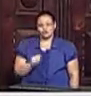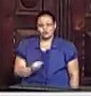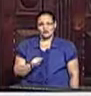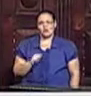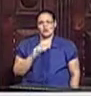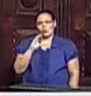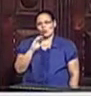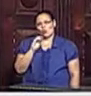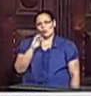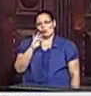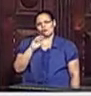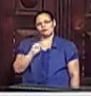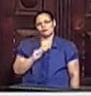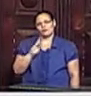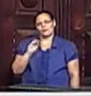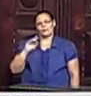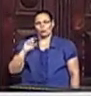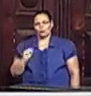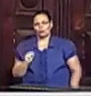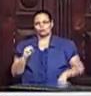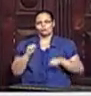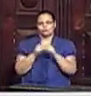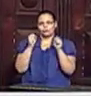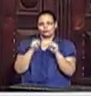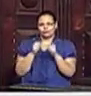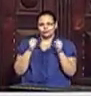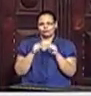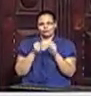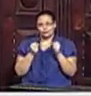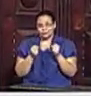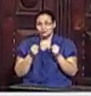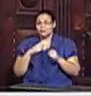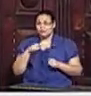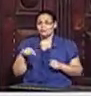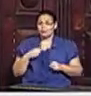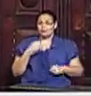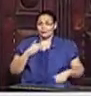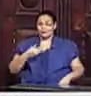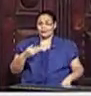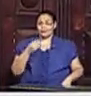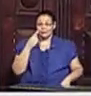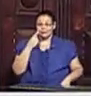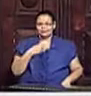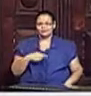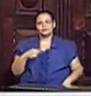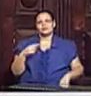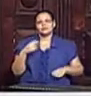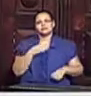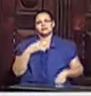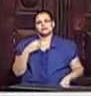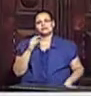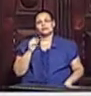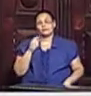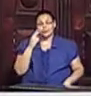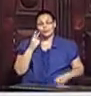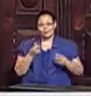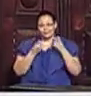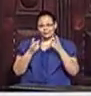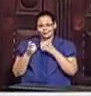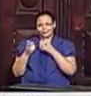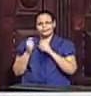o resultado da explosão de roubo de cargas no Brasil já se faz sentir na nossa economia.